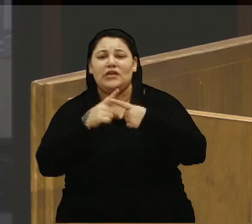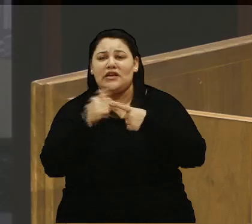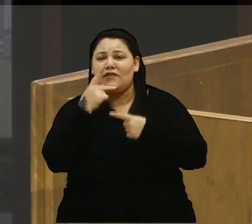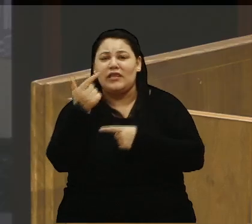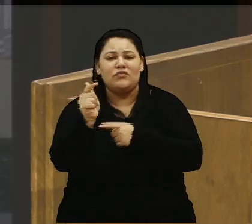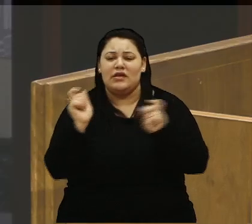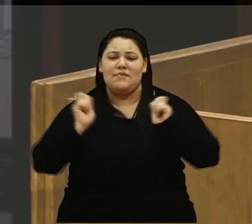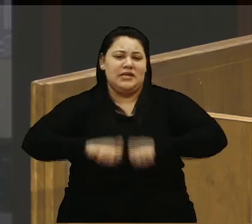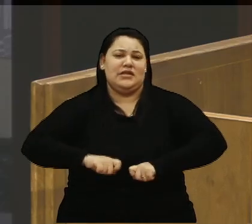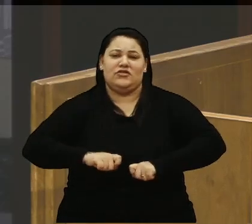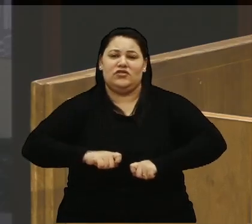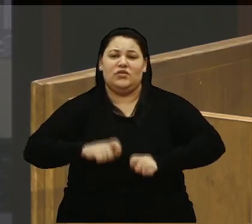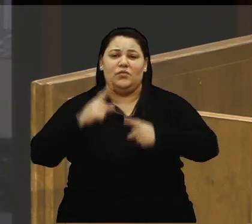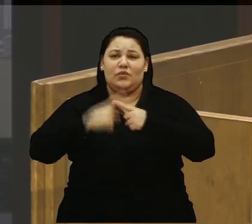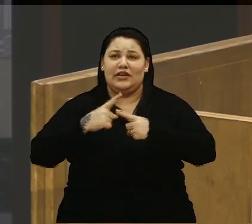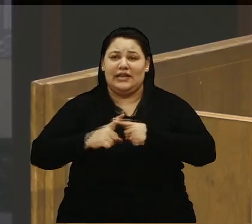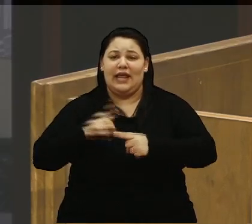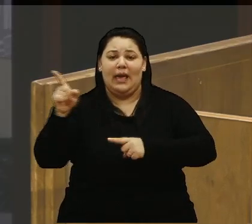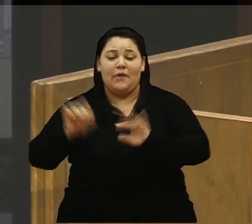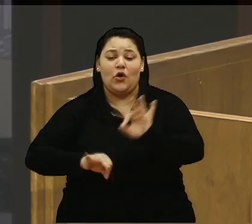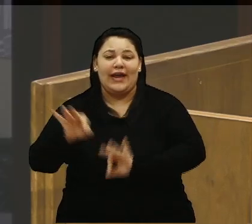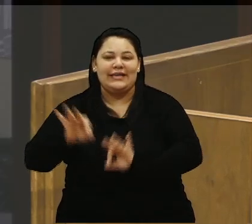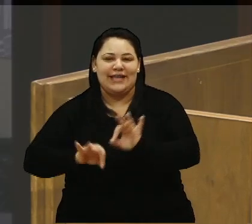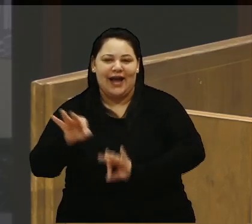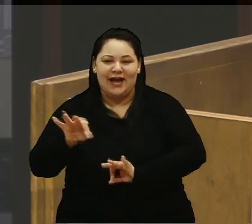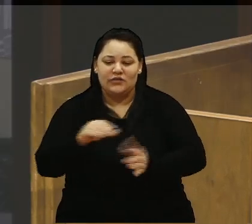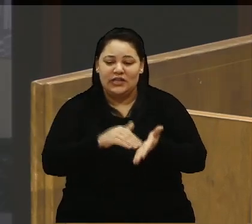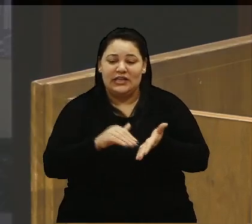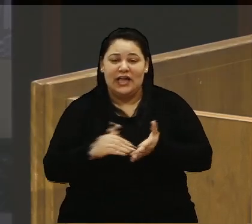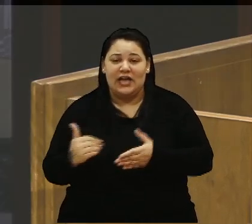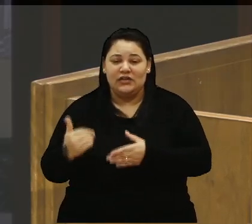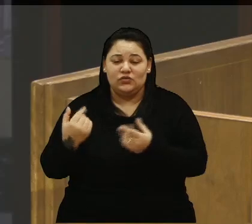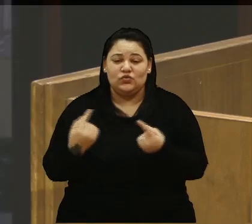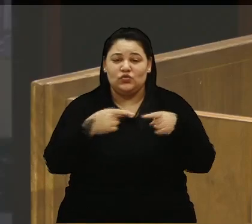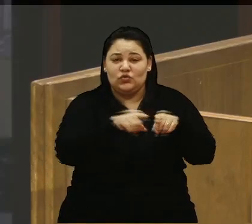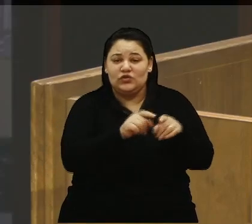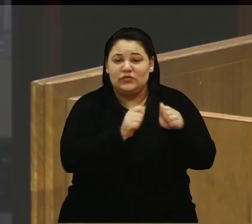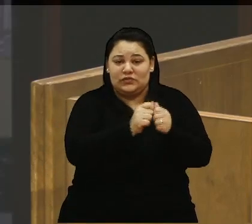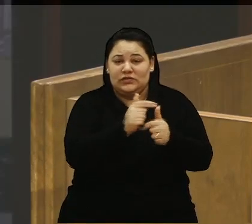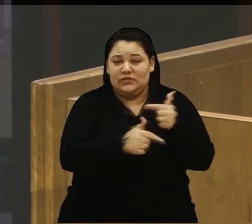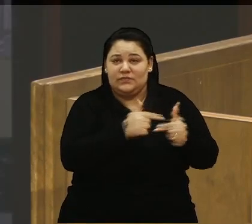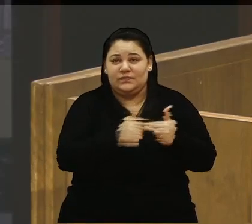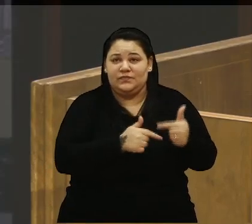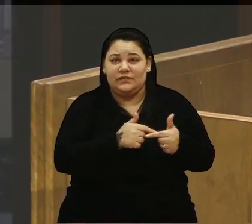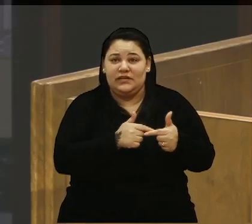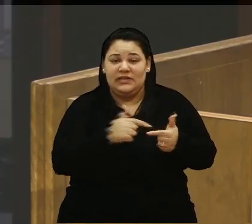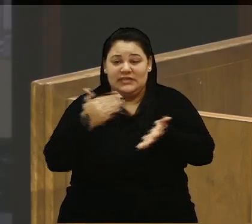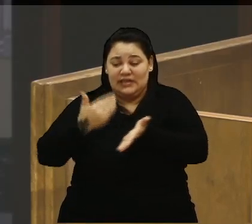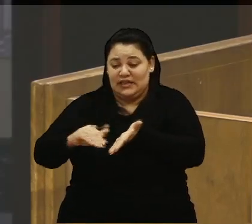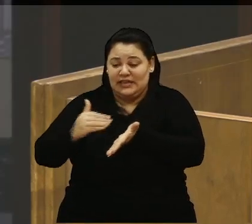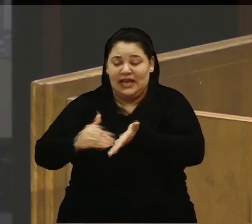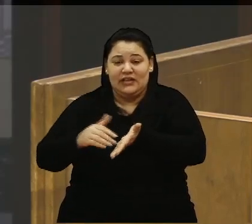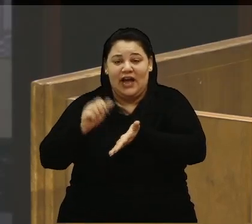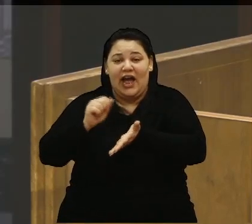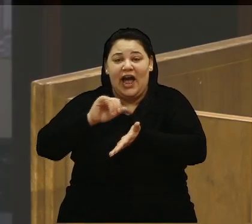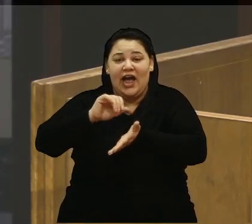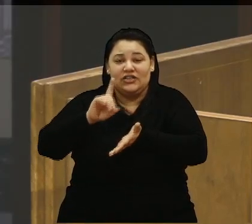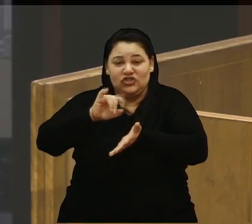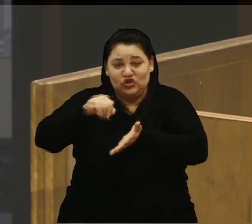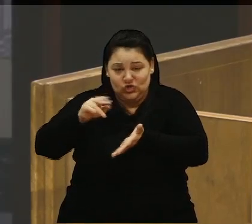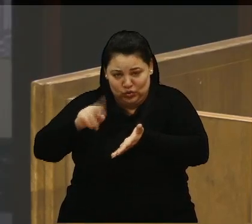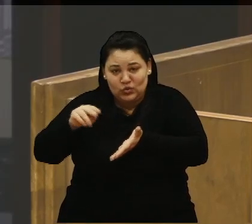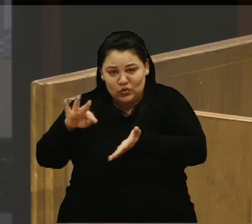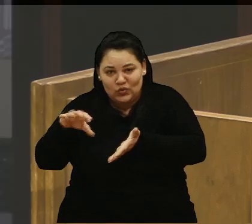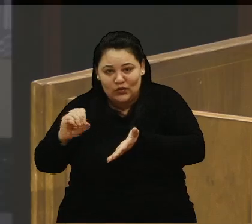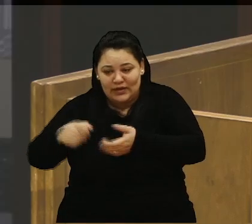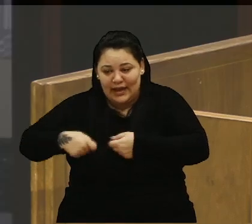dele? Porque ele está lá para planejar. O secretário adjunto, que muitos não servem para nada. Secretário adjunto que dá uma despesa maior para ti, contribuinte do município.